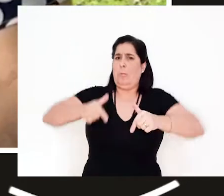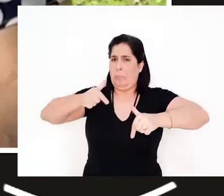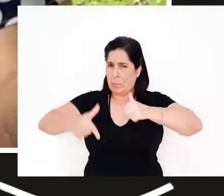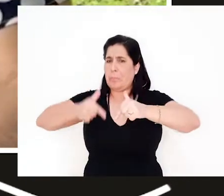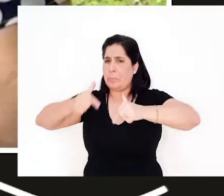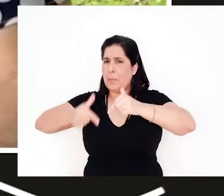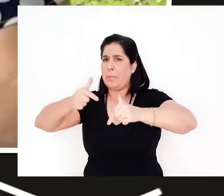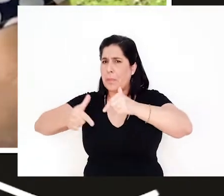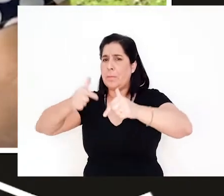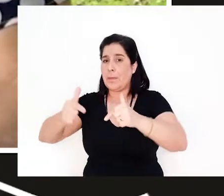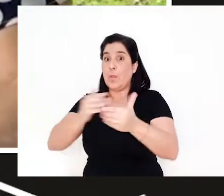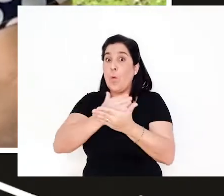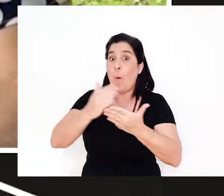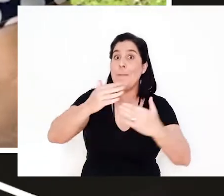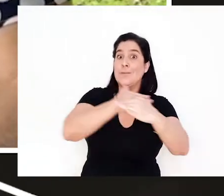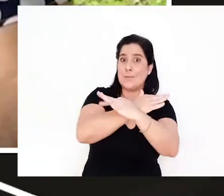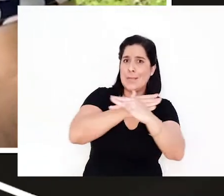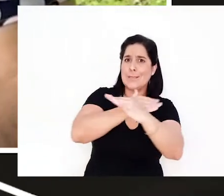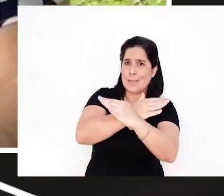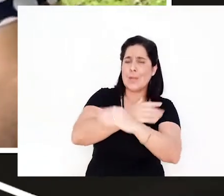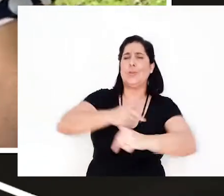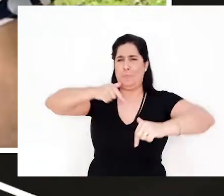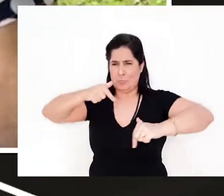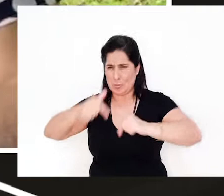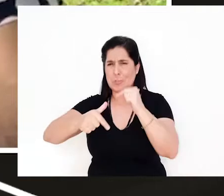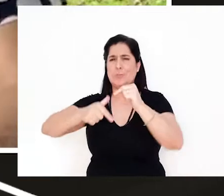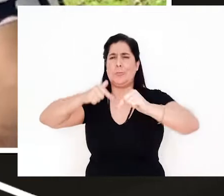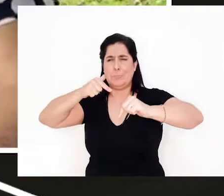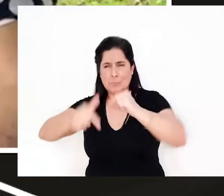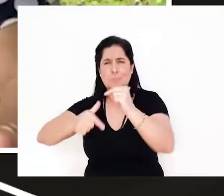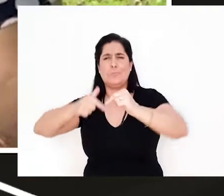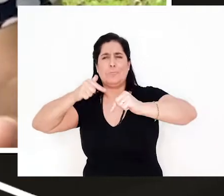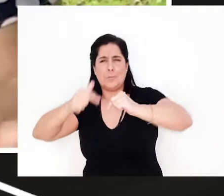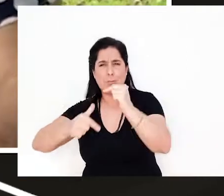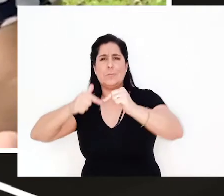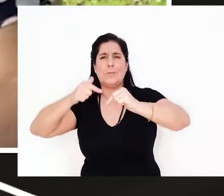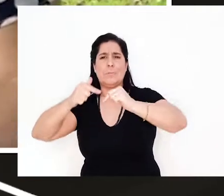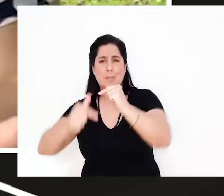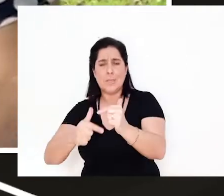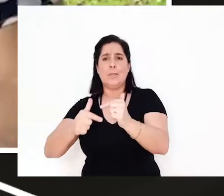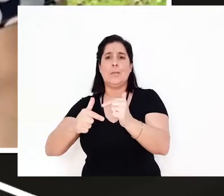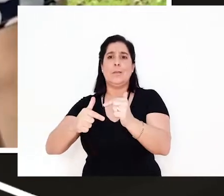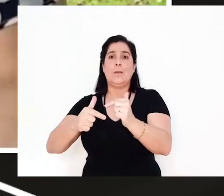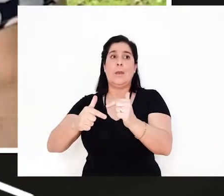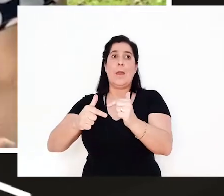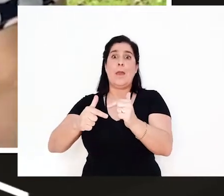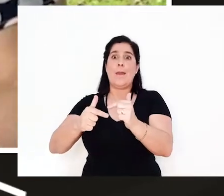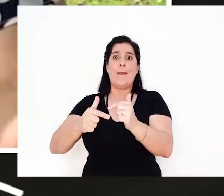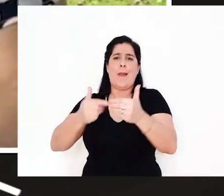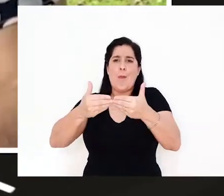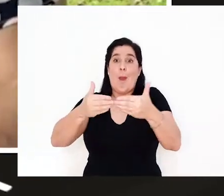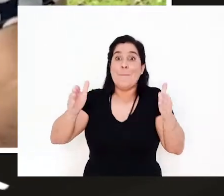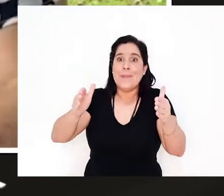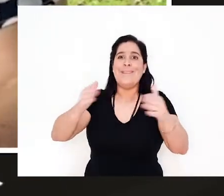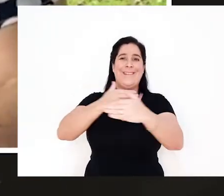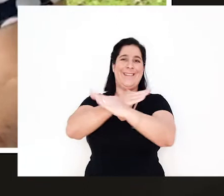Juara, né, filha, para dizer assim para você, abri Juara, Itabaporã, esse mundo todo aqui que gira em torno de